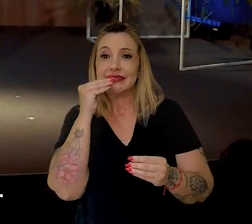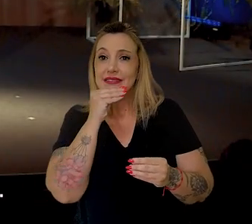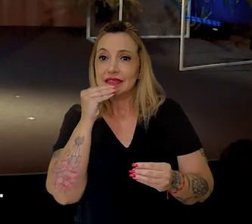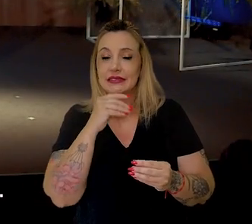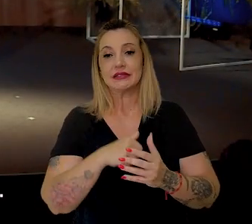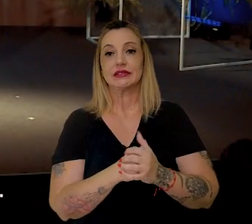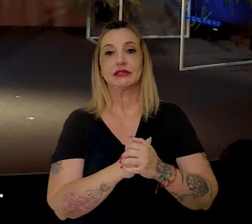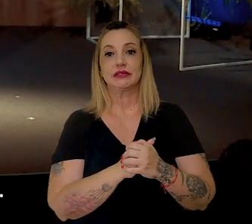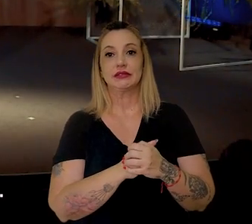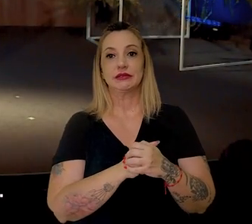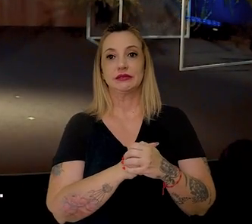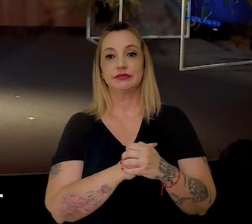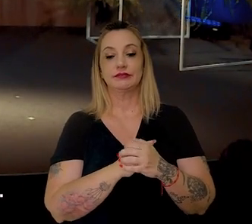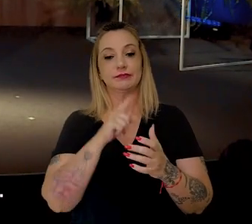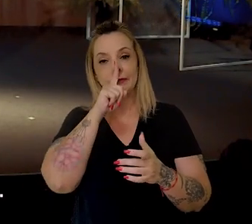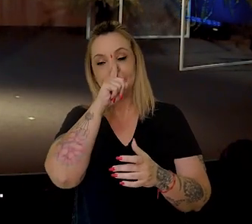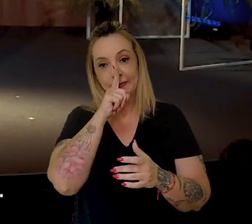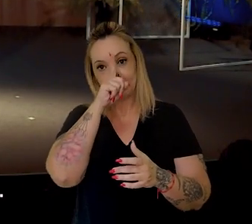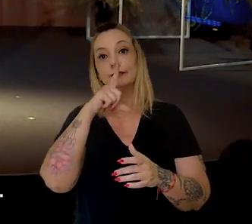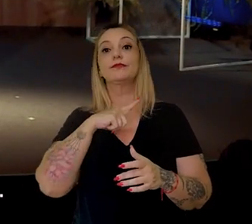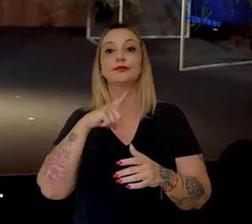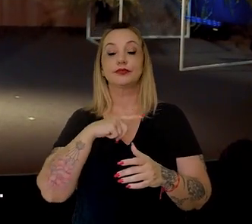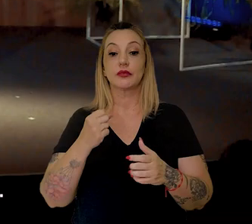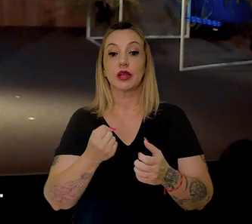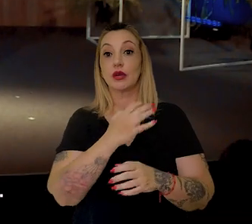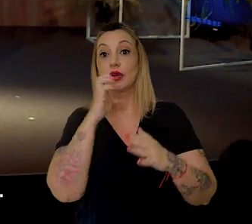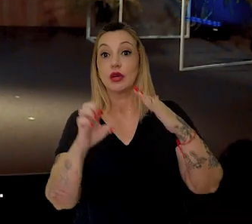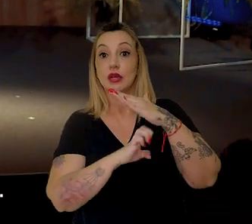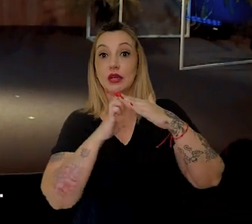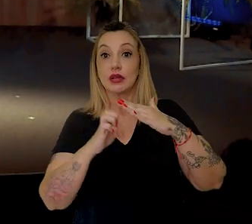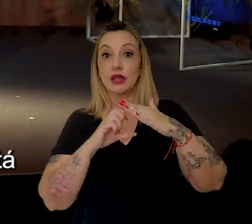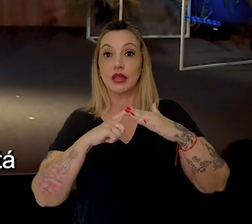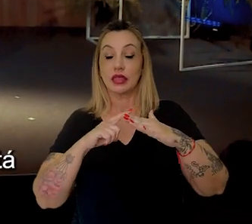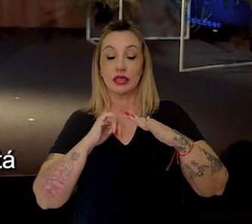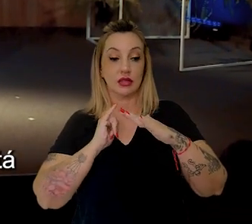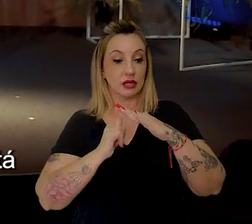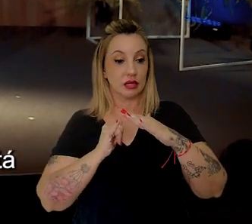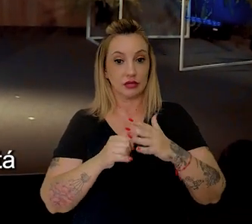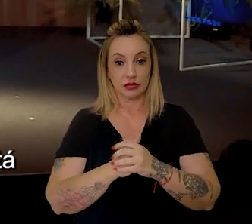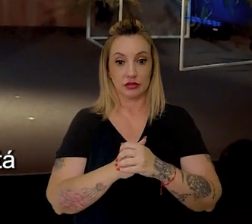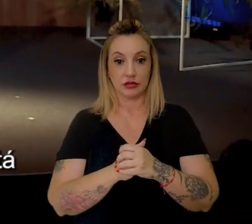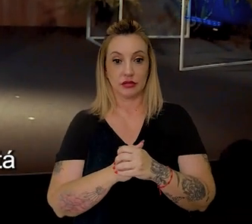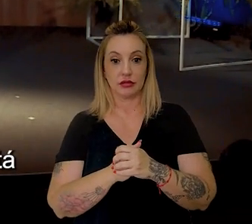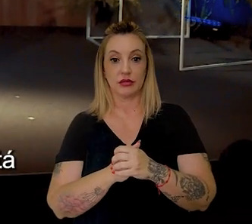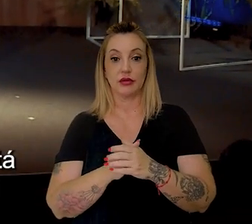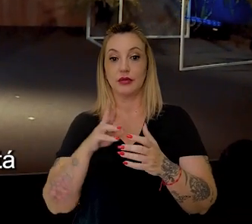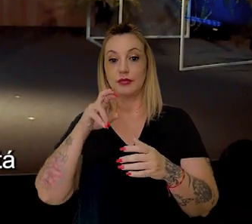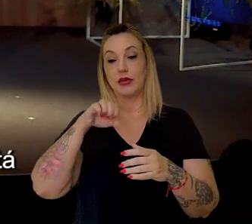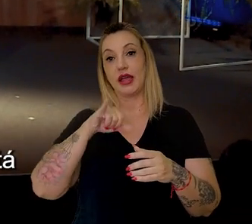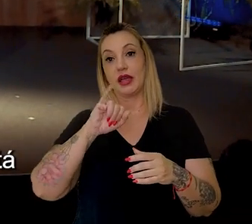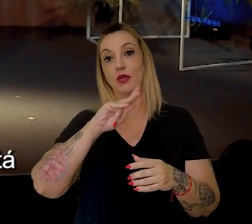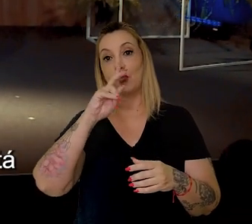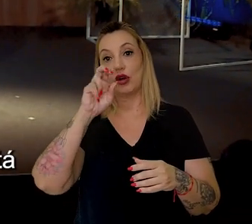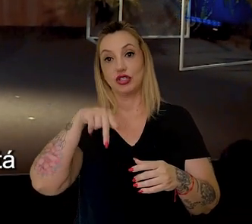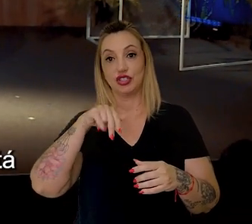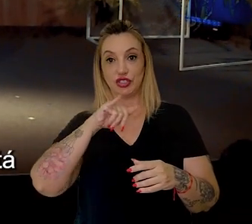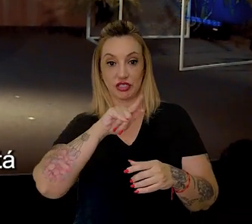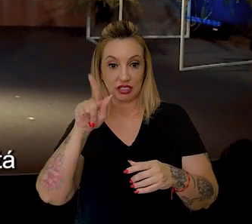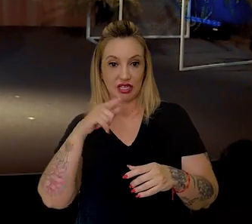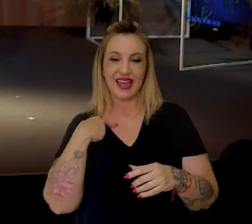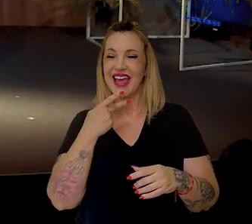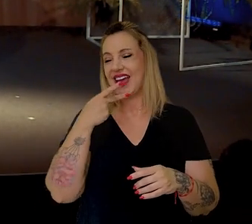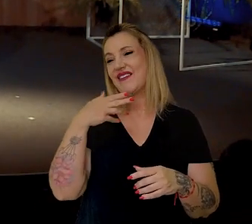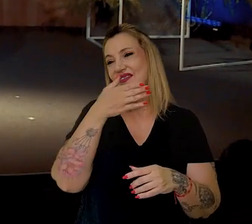eh hoje muitas empresas estão querendo dizer que estão aí é o Green washing que a gente tá falando né ou seja não eu vou